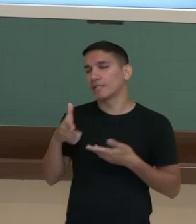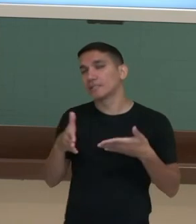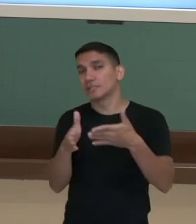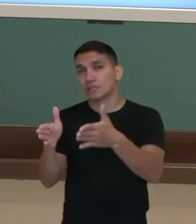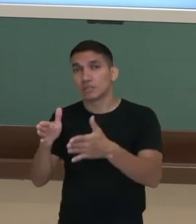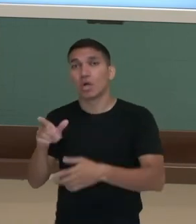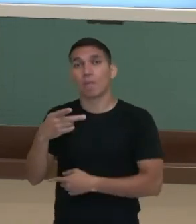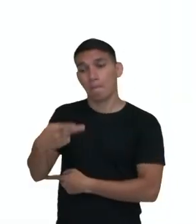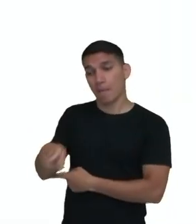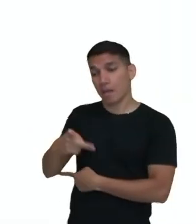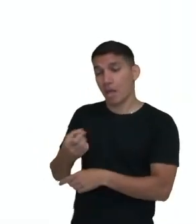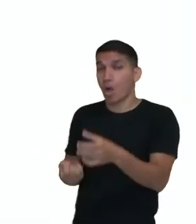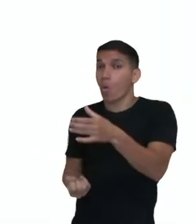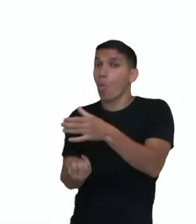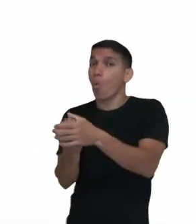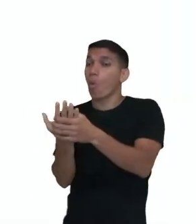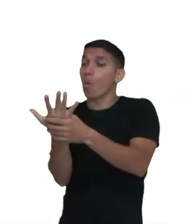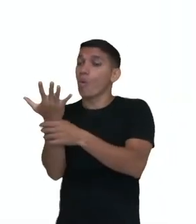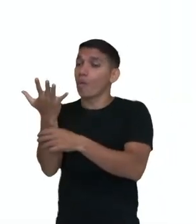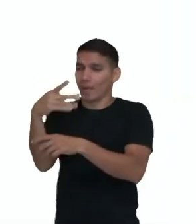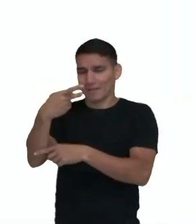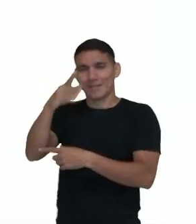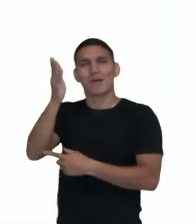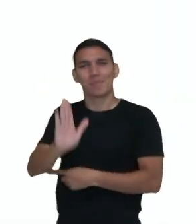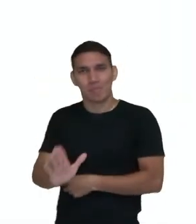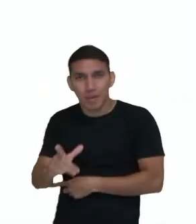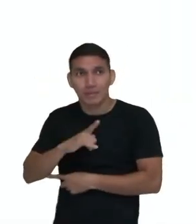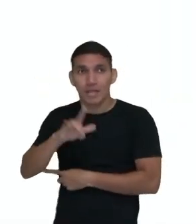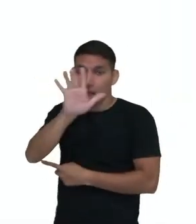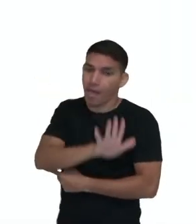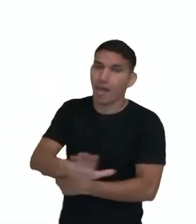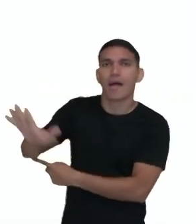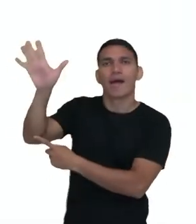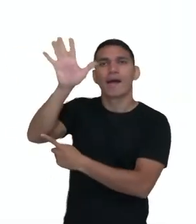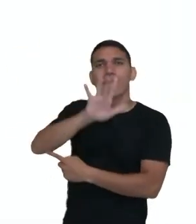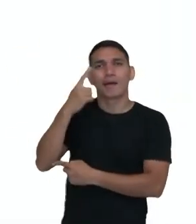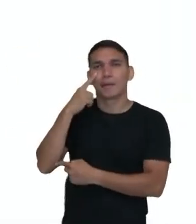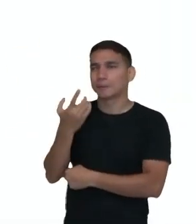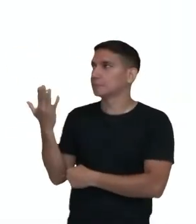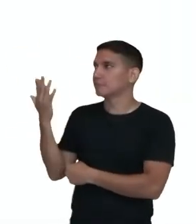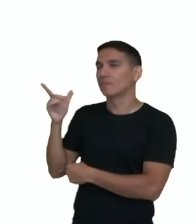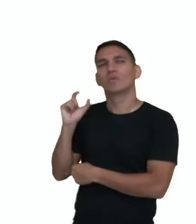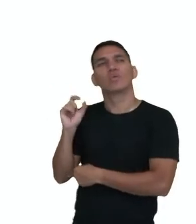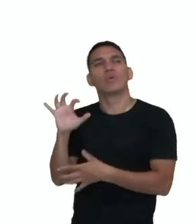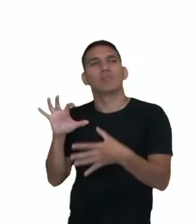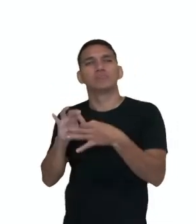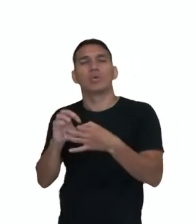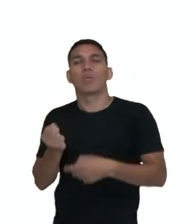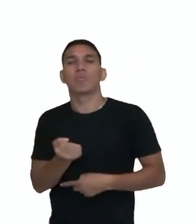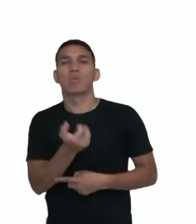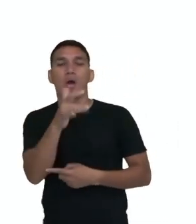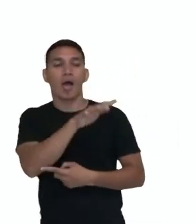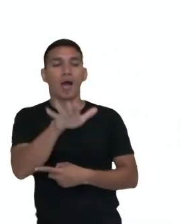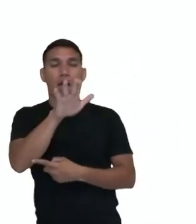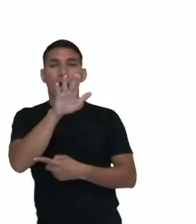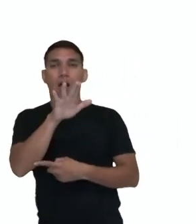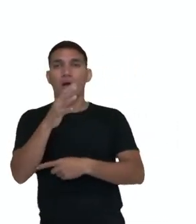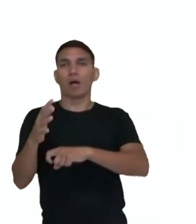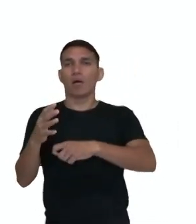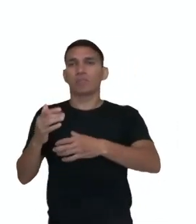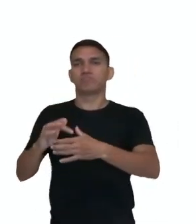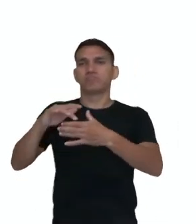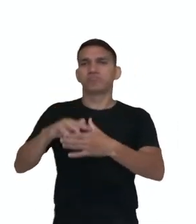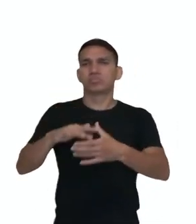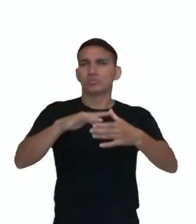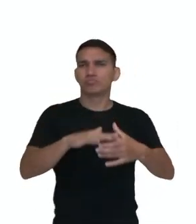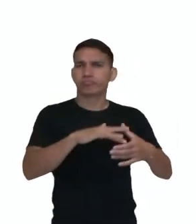suas nascentes no Brasil, que ocupa, essa bacia hidrográfica ali ocupa boa parte da área do Pantanal